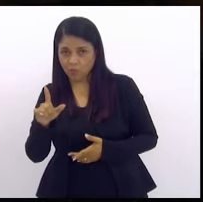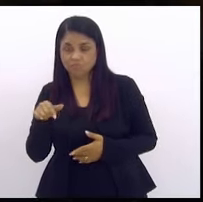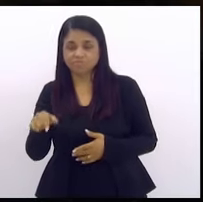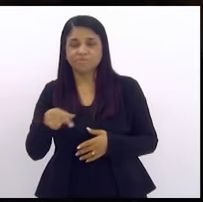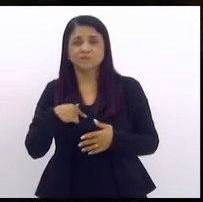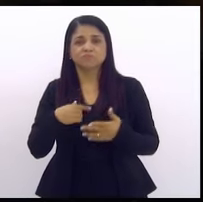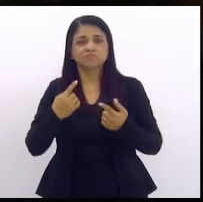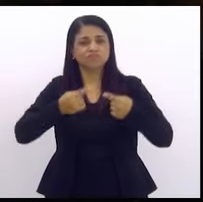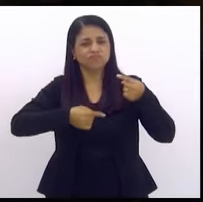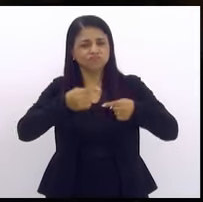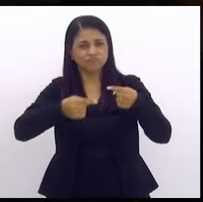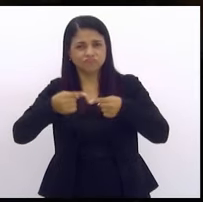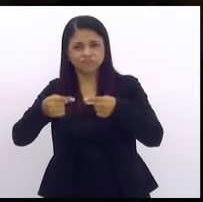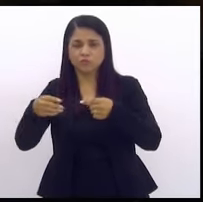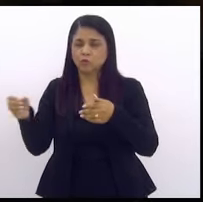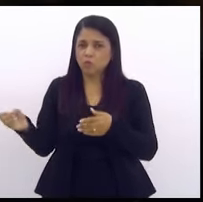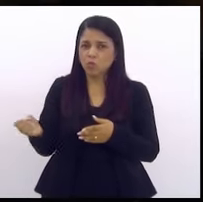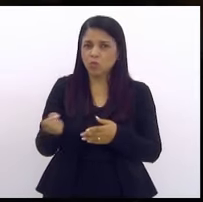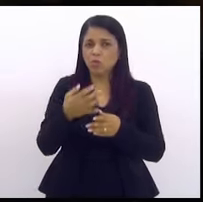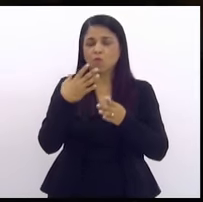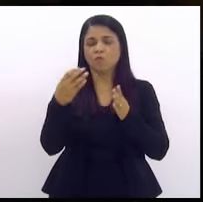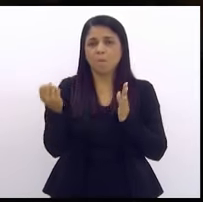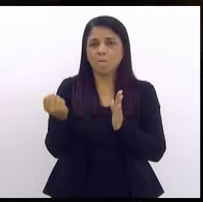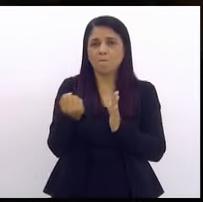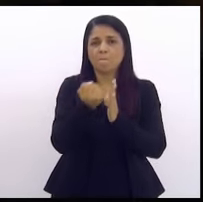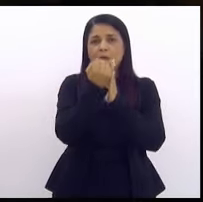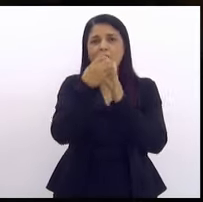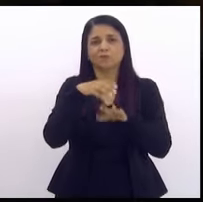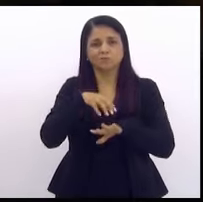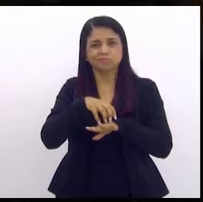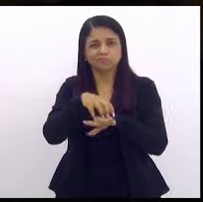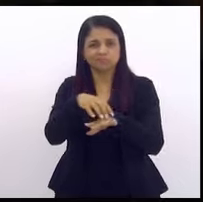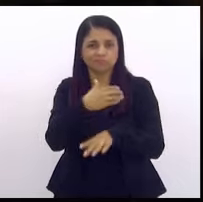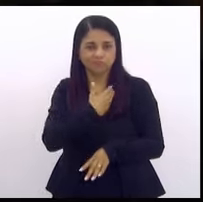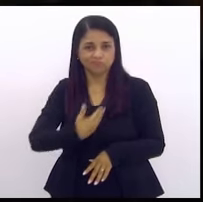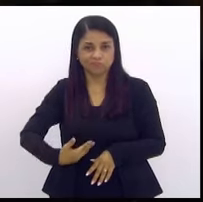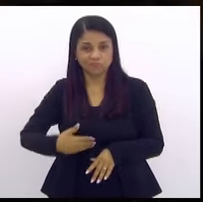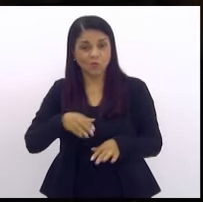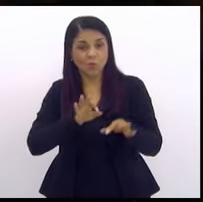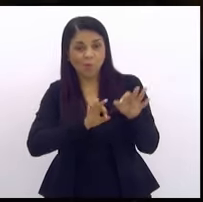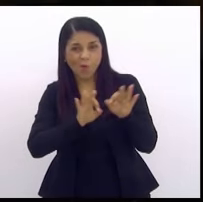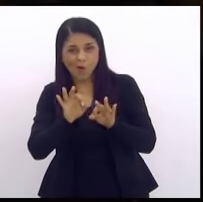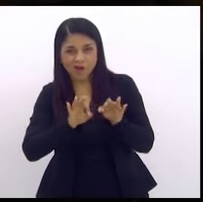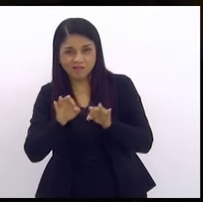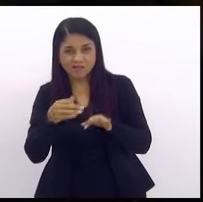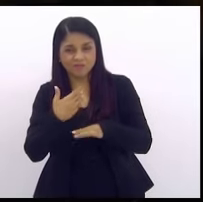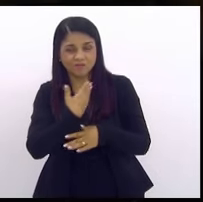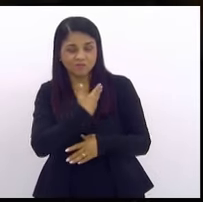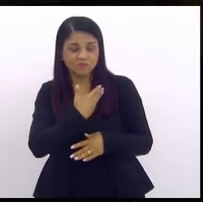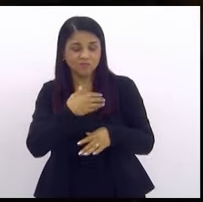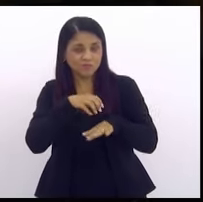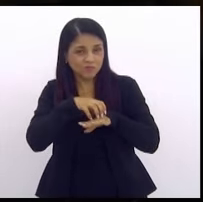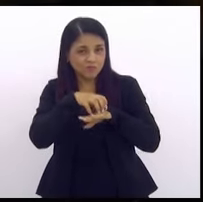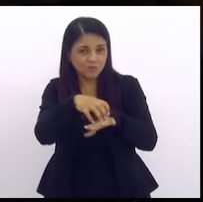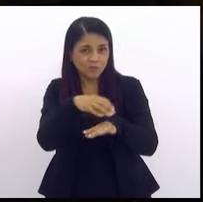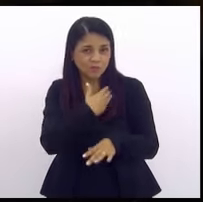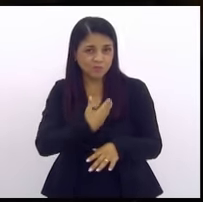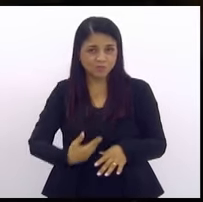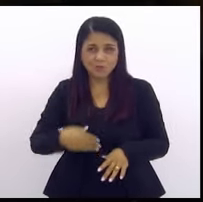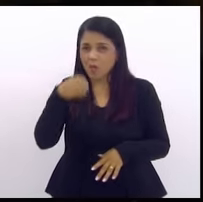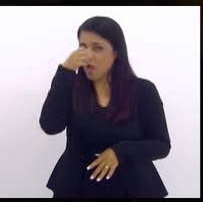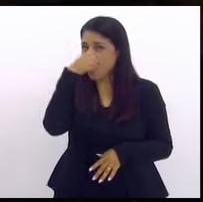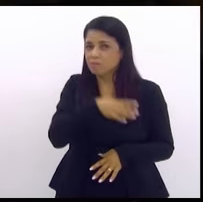do transporte público, porque a forma como é organizado o transporte público nas cidades é totalmente